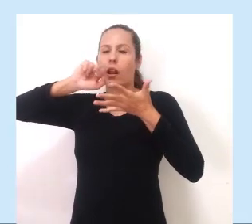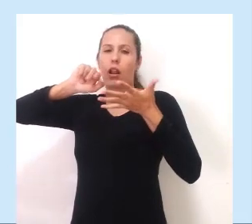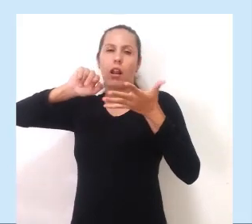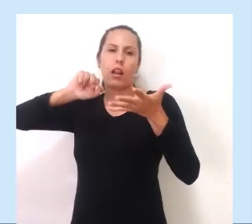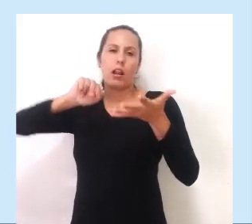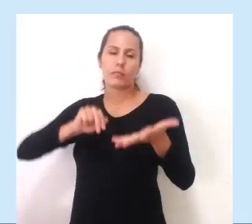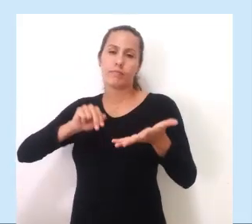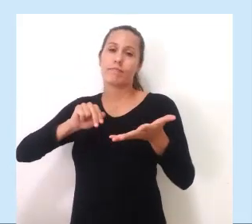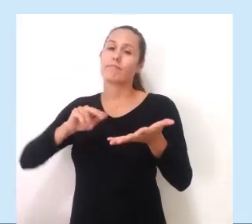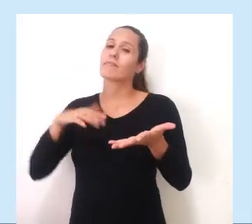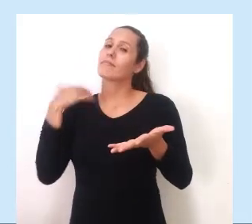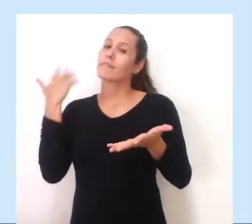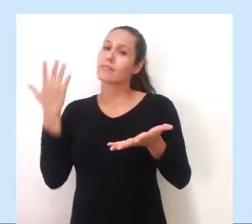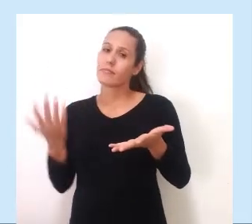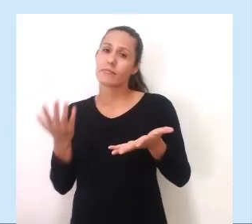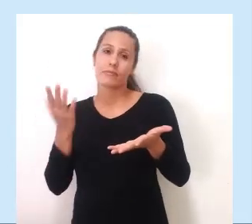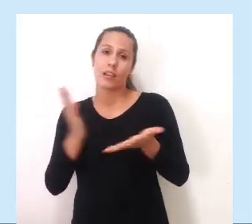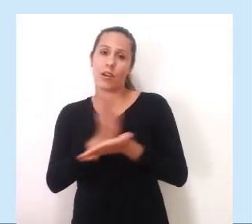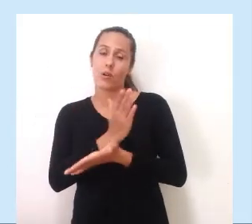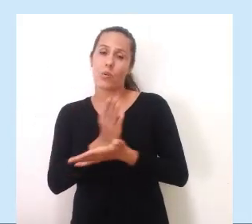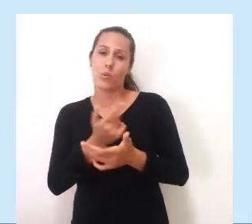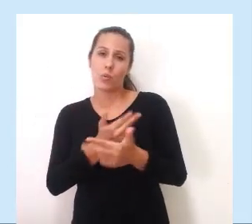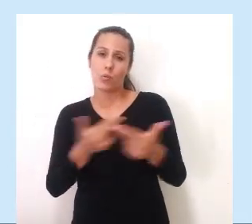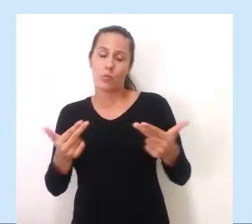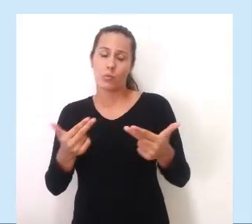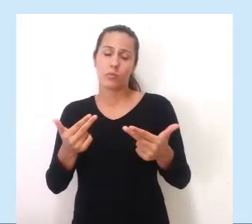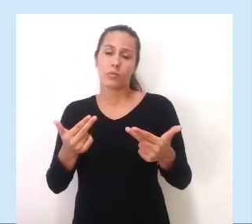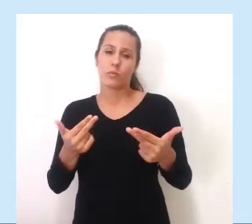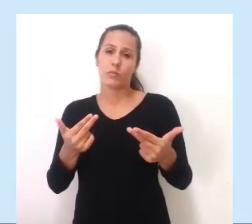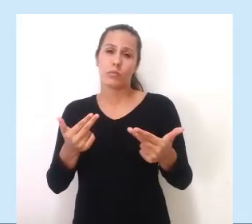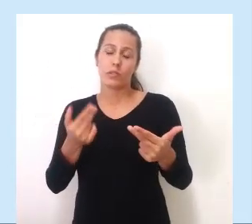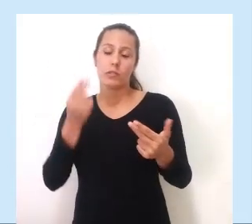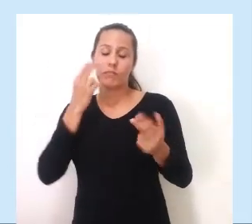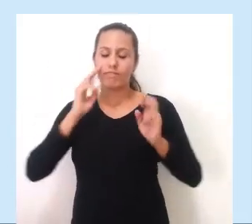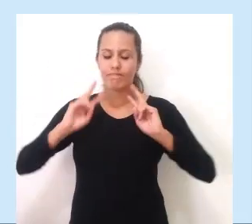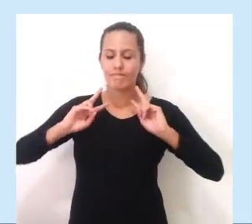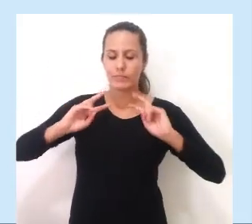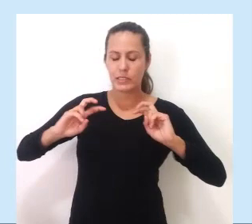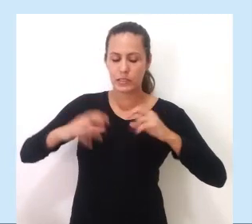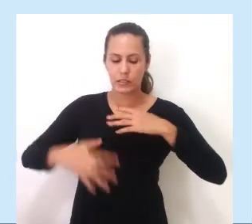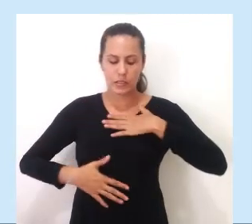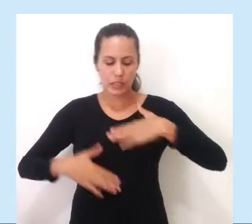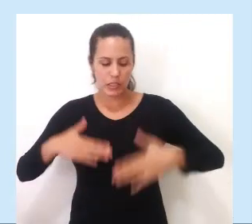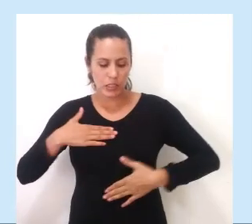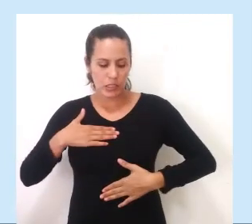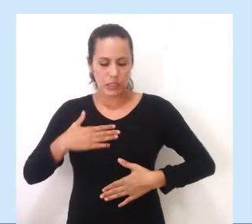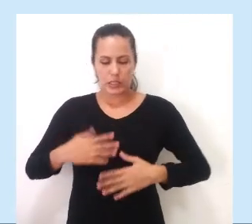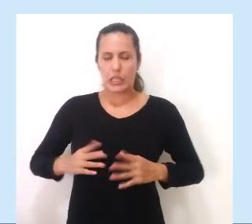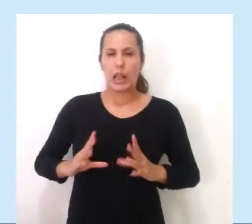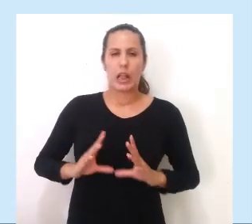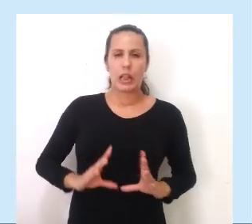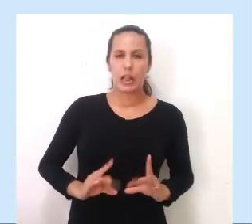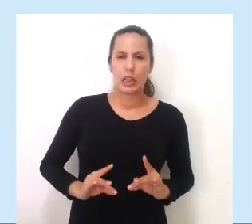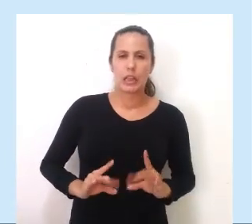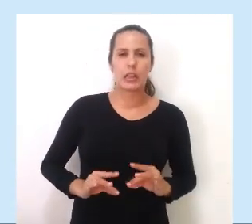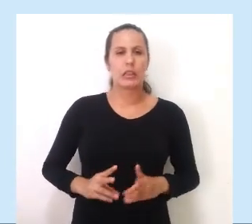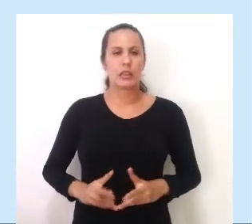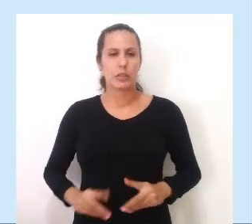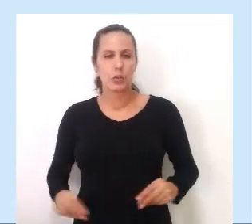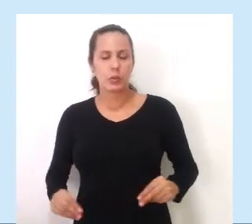varia de acordo com várias e várias situações. Então, método